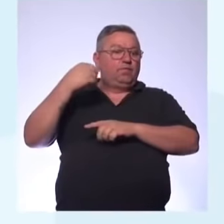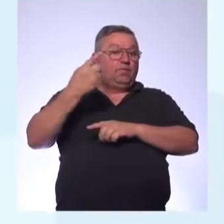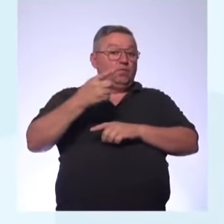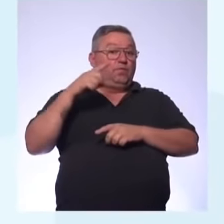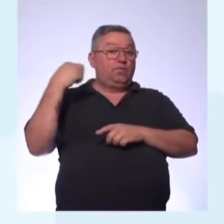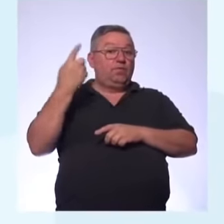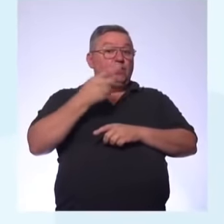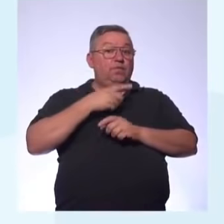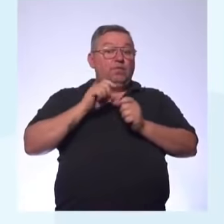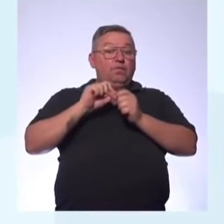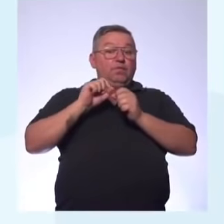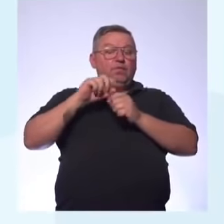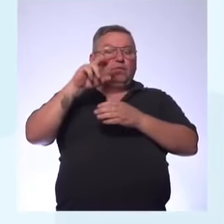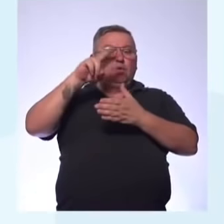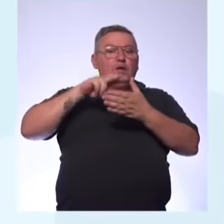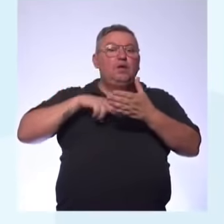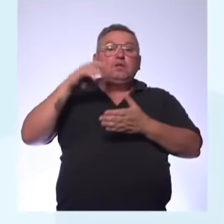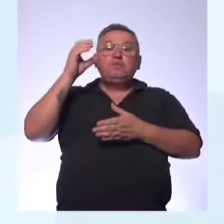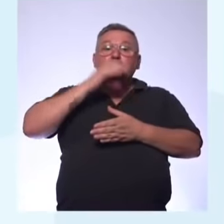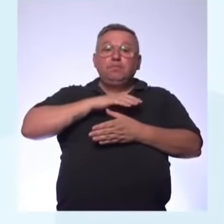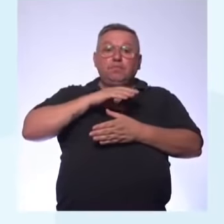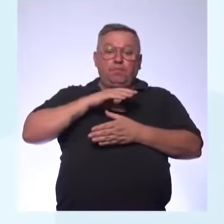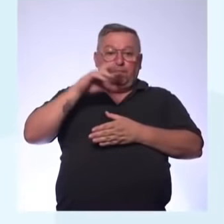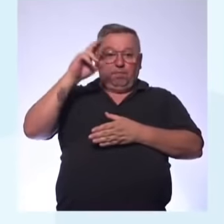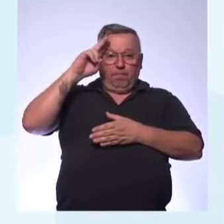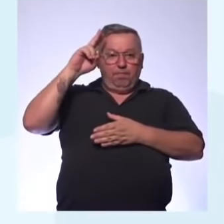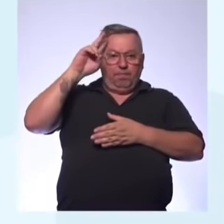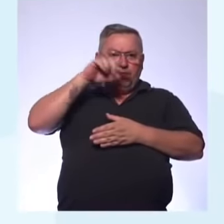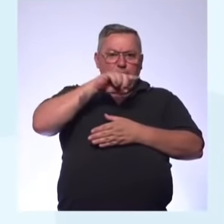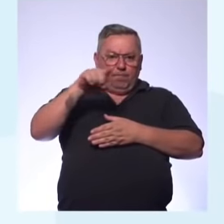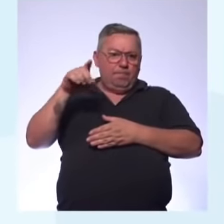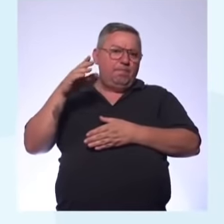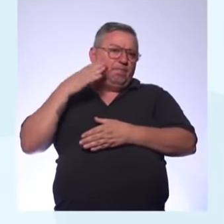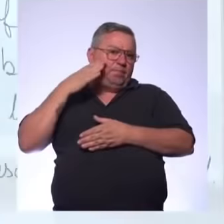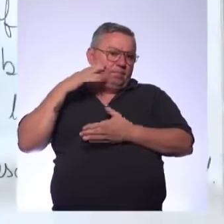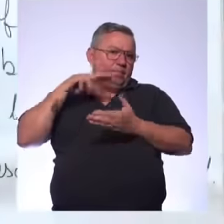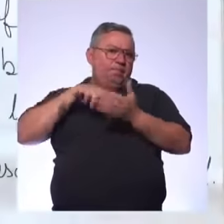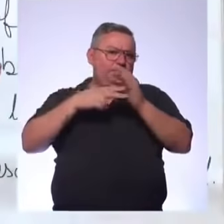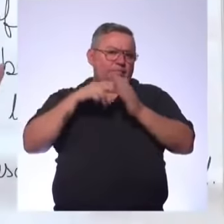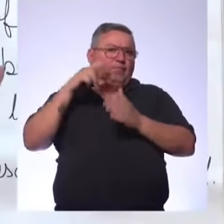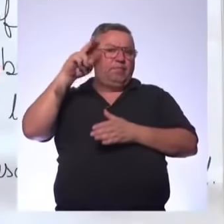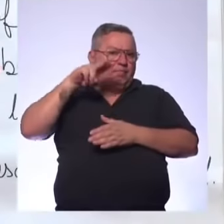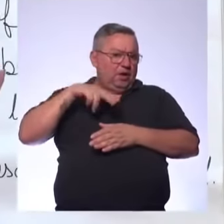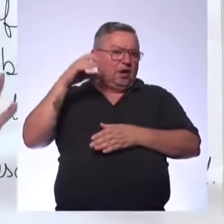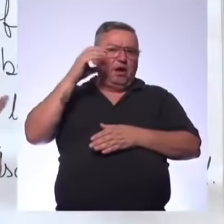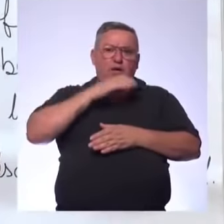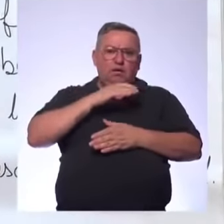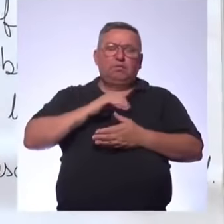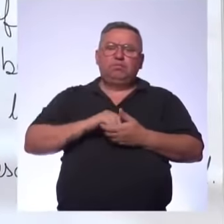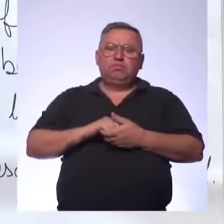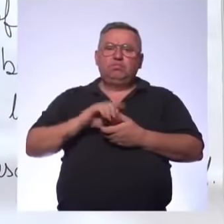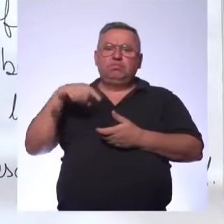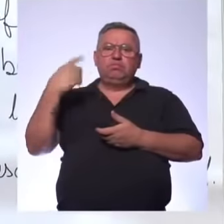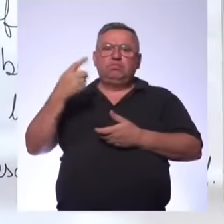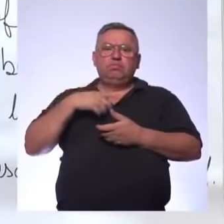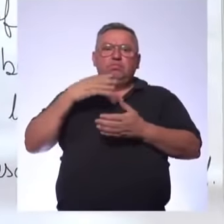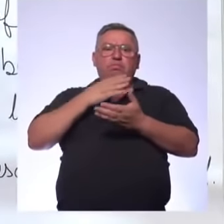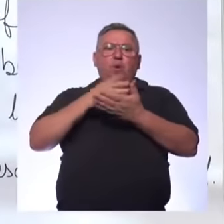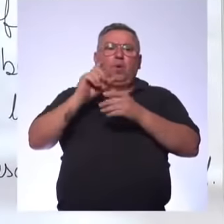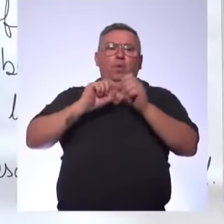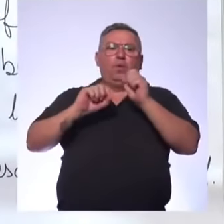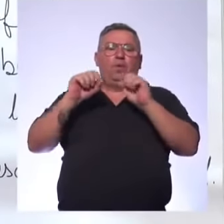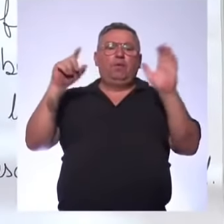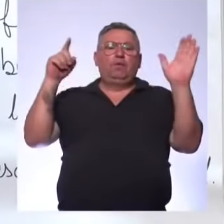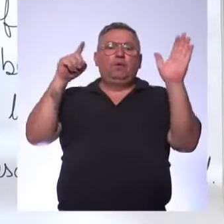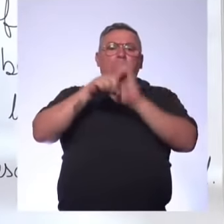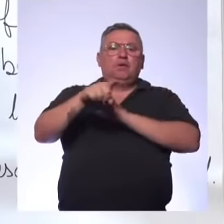nós vamos fazer o skimming que vocês disseram que o esquema E você já sabe que a leitura rápida do texto Então nós vamos partir